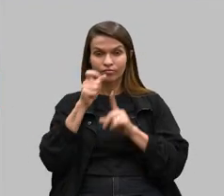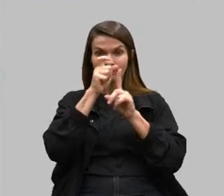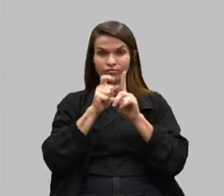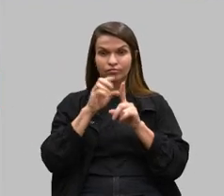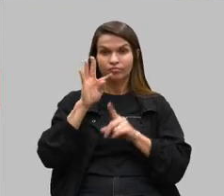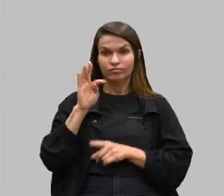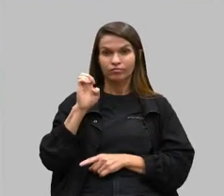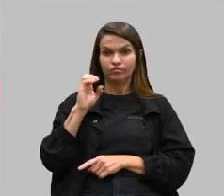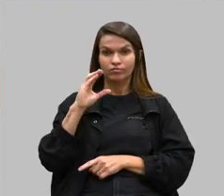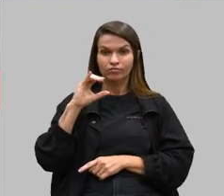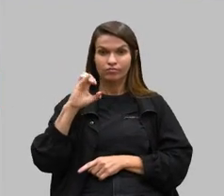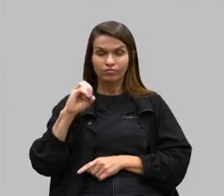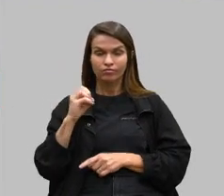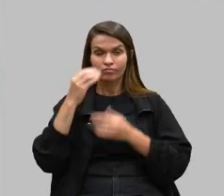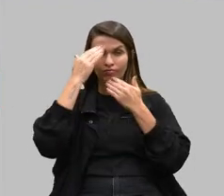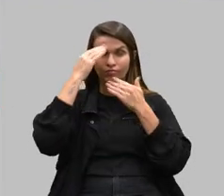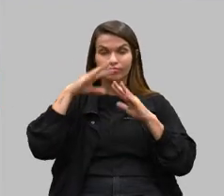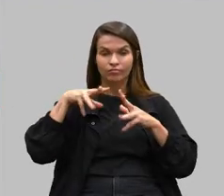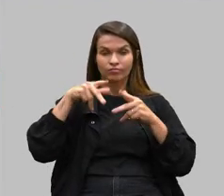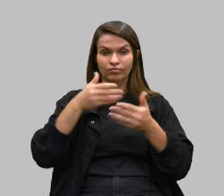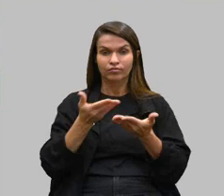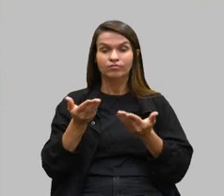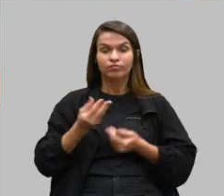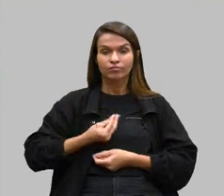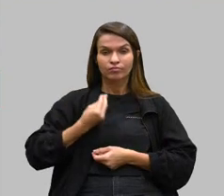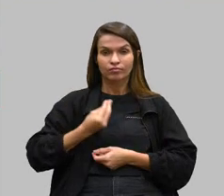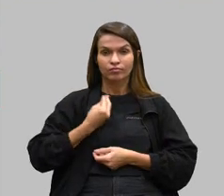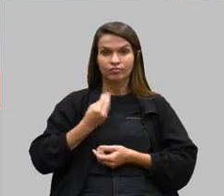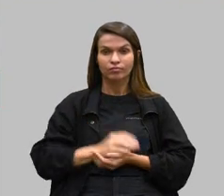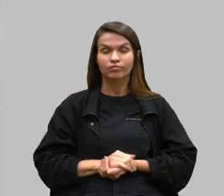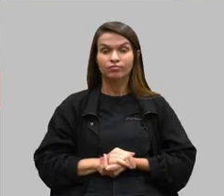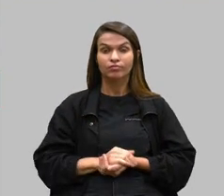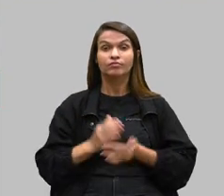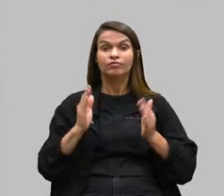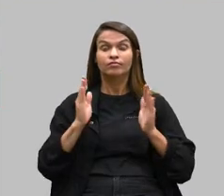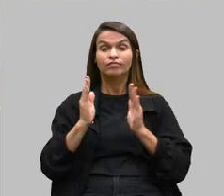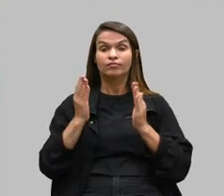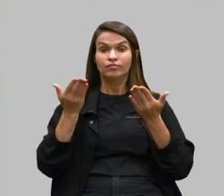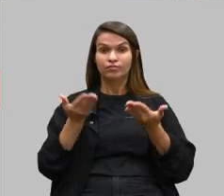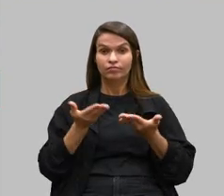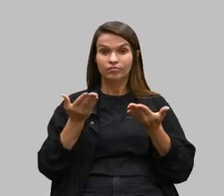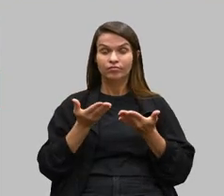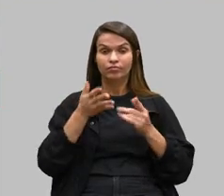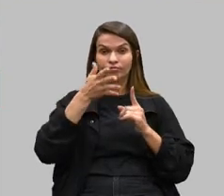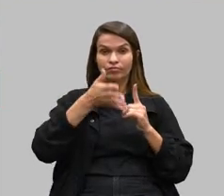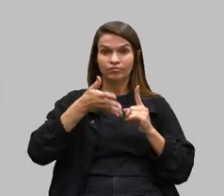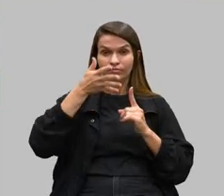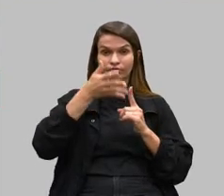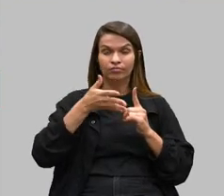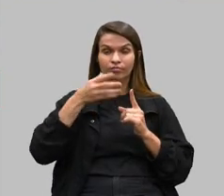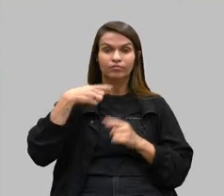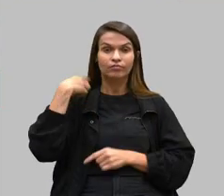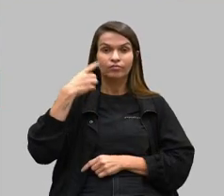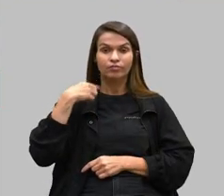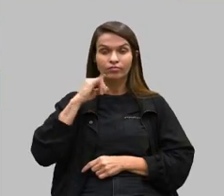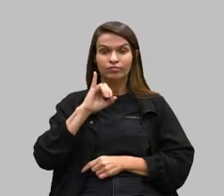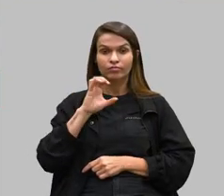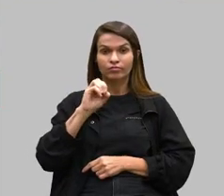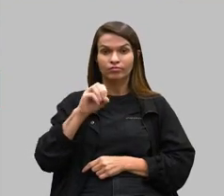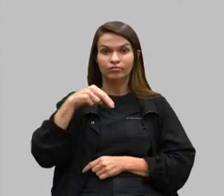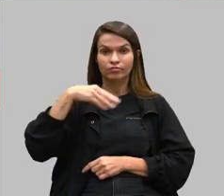Lapa agradecemos a todos pela presença e nesse momento com a palavra a deputada Ioni